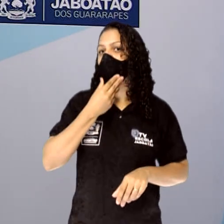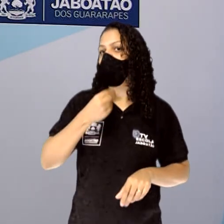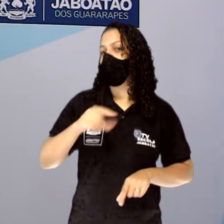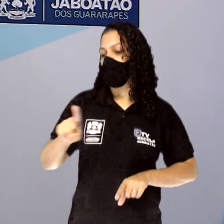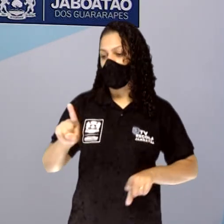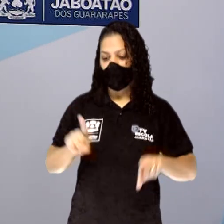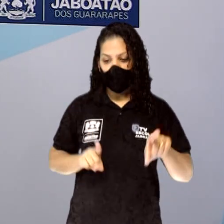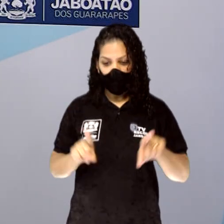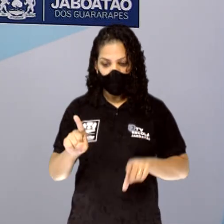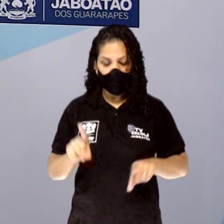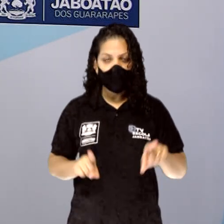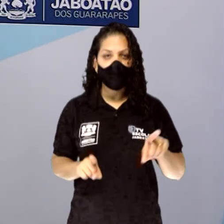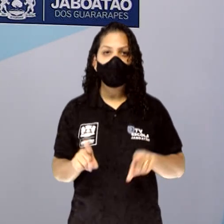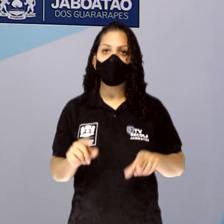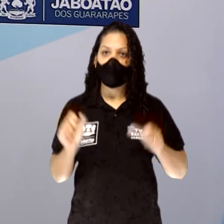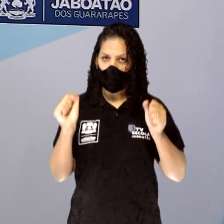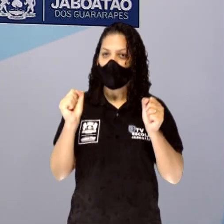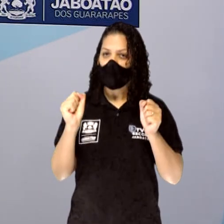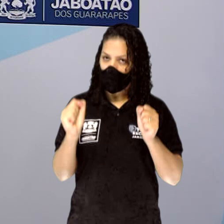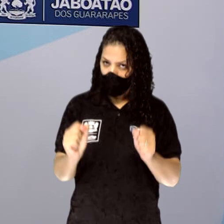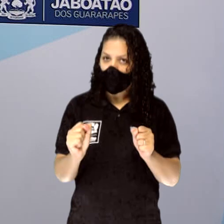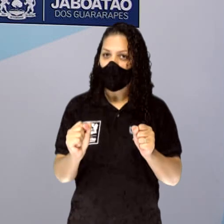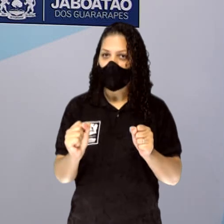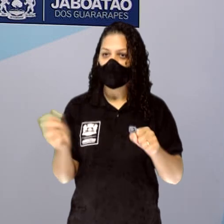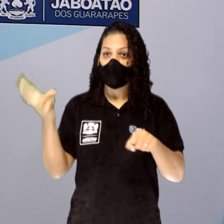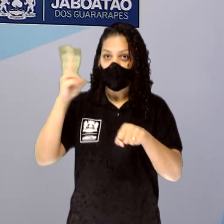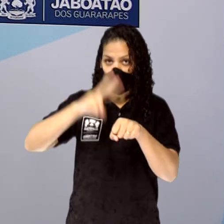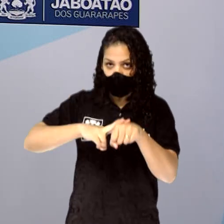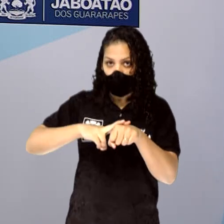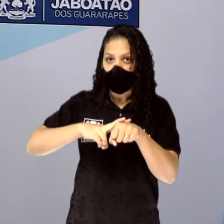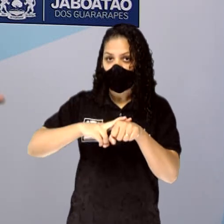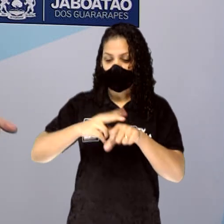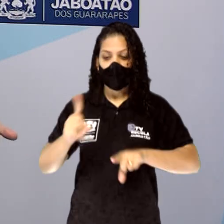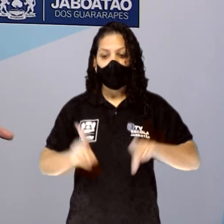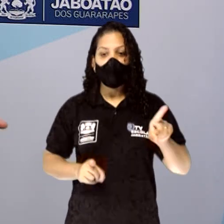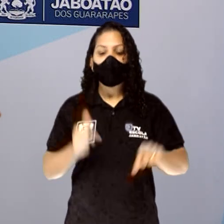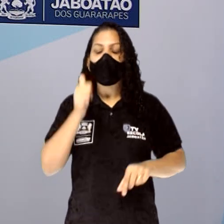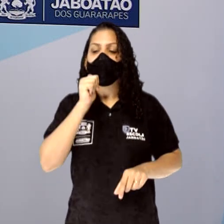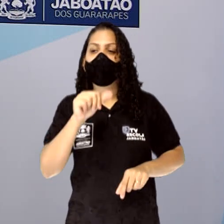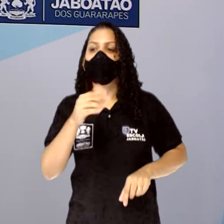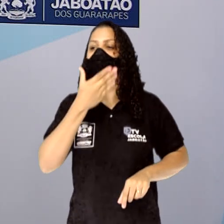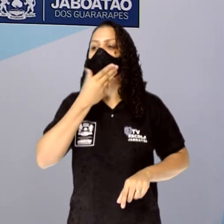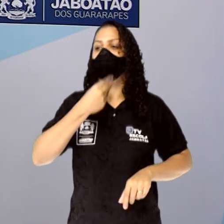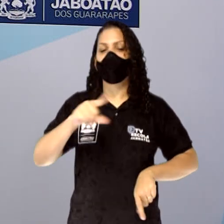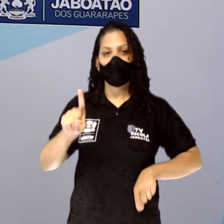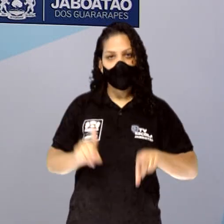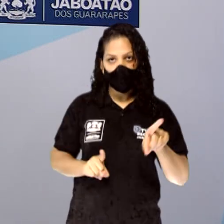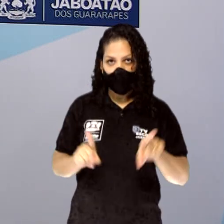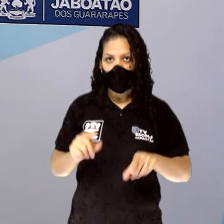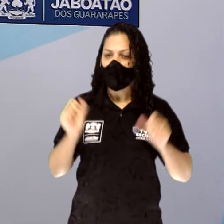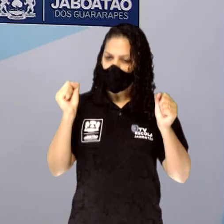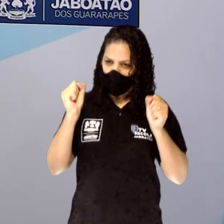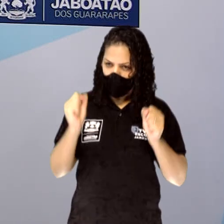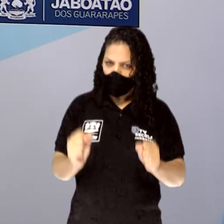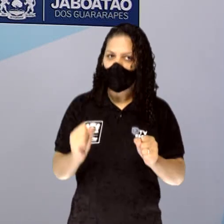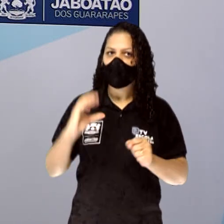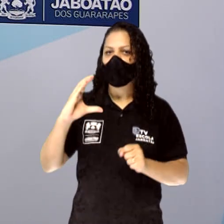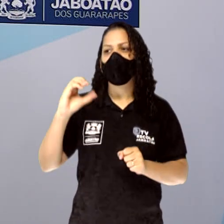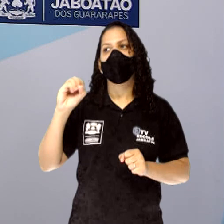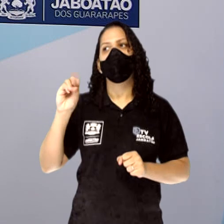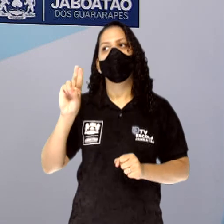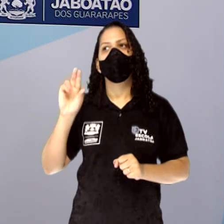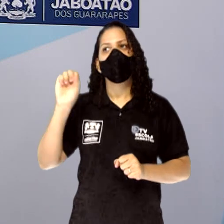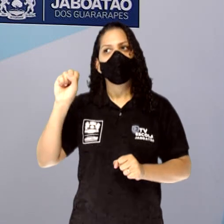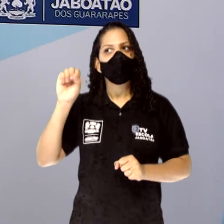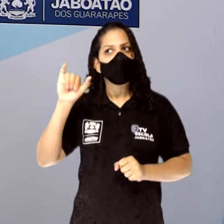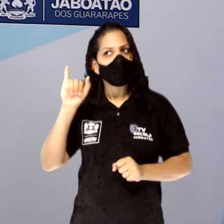Cousin. Percebam que cousin a gente usa tanto para prima quanto para primo. Ou seja, eu posso